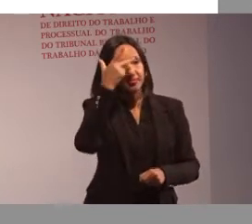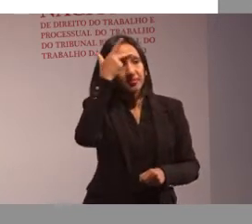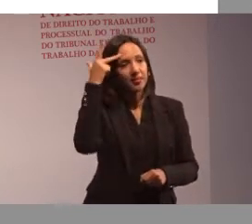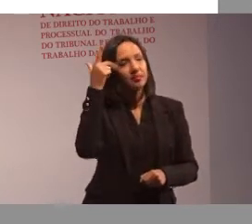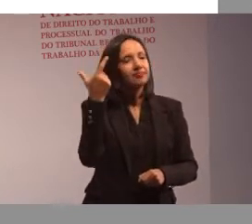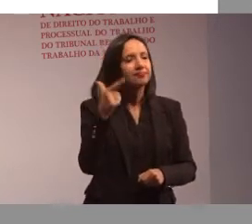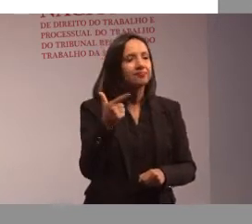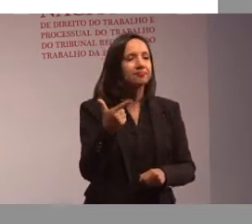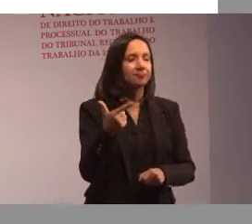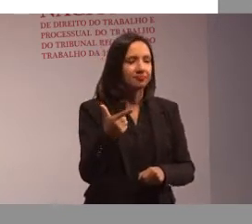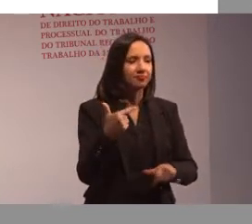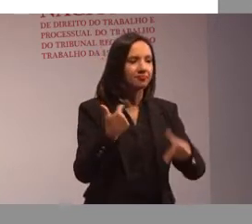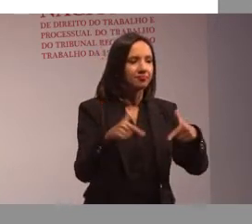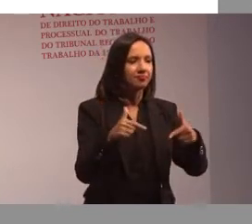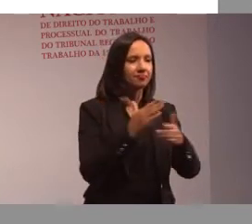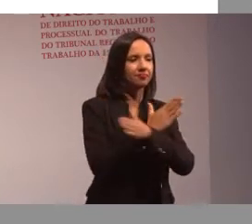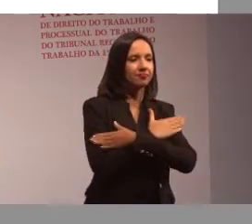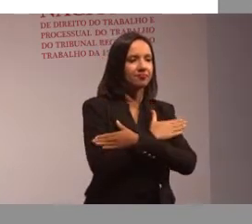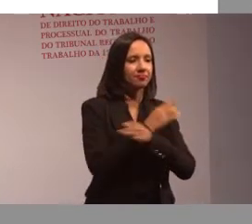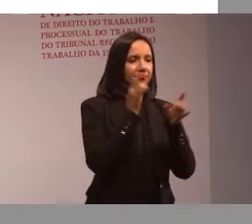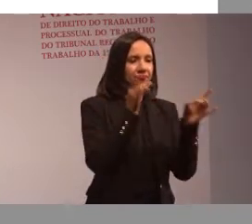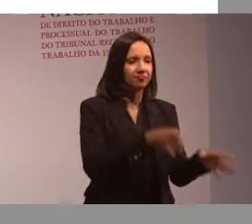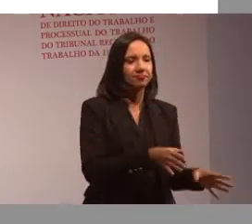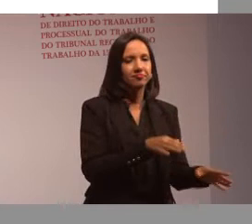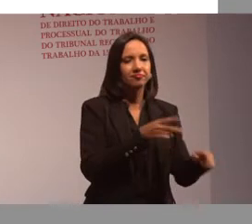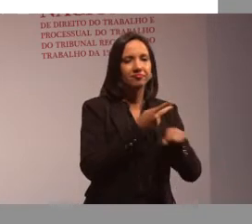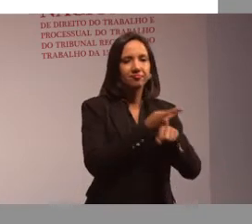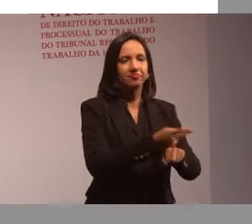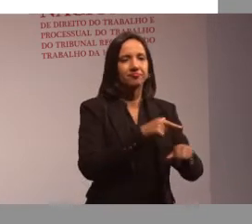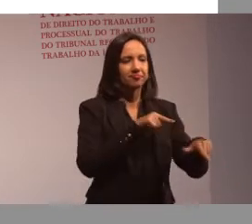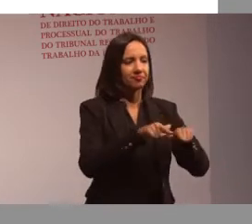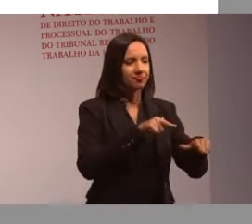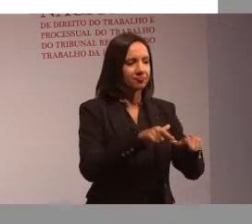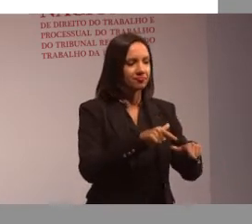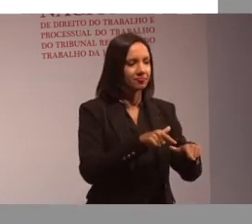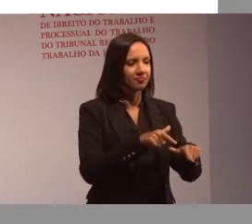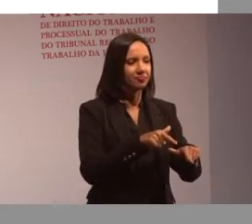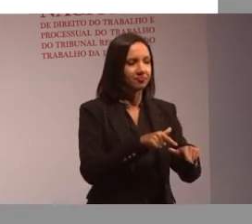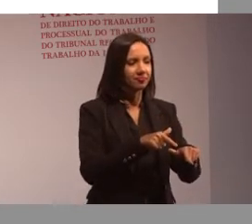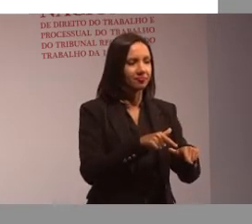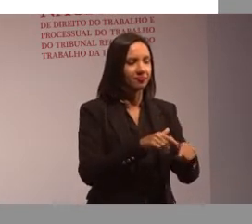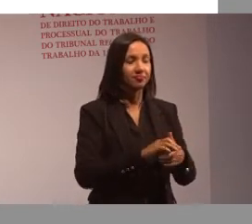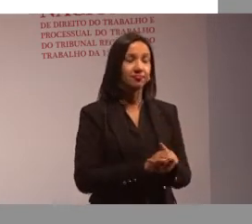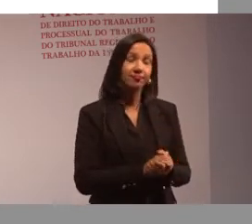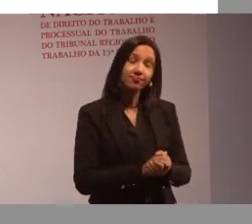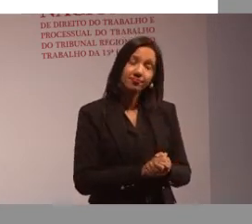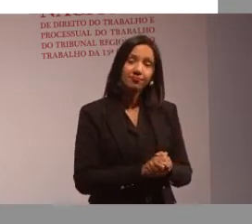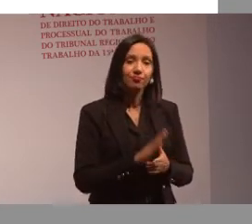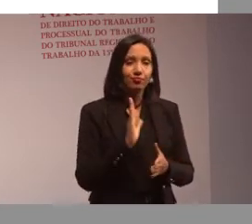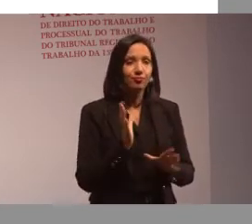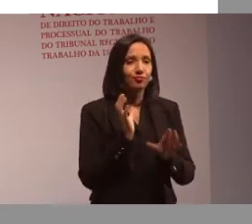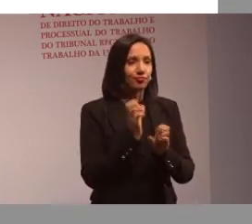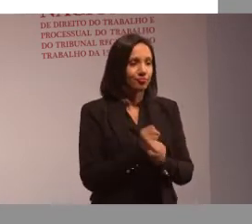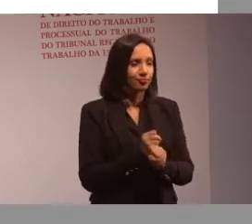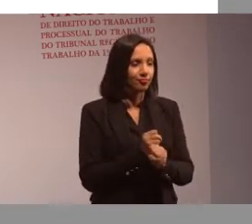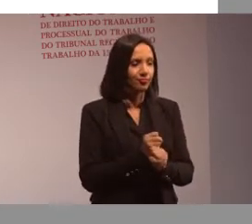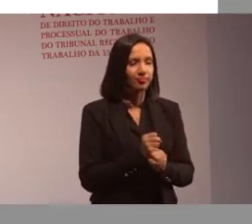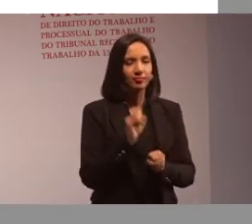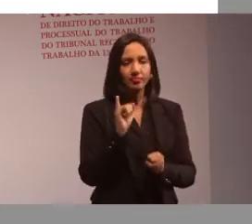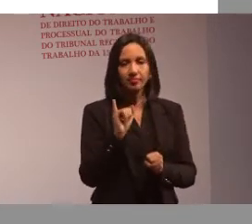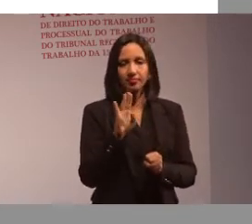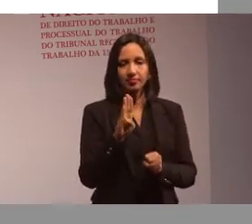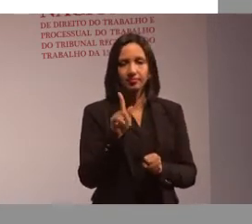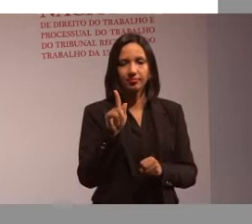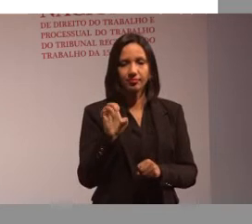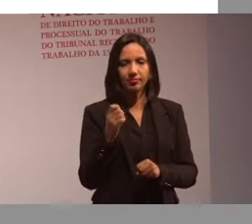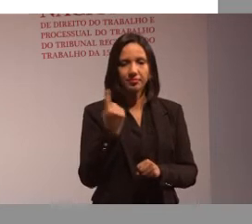sem emprego ou que desistiram de procurar emprego, que é aquela categoria dos desalentados, nós já somamos, segundo o IBGE, no primeiro